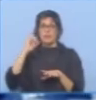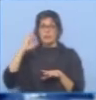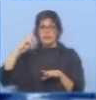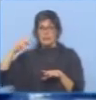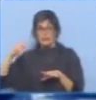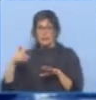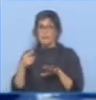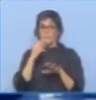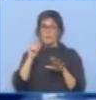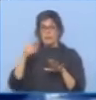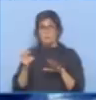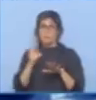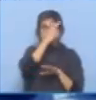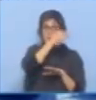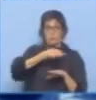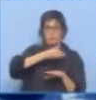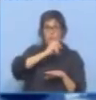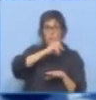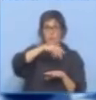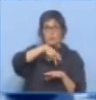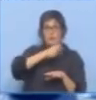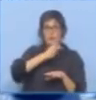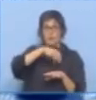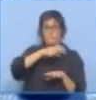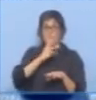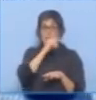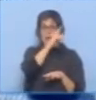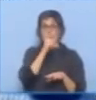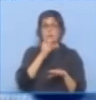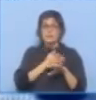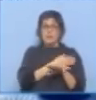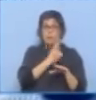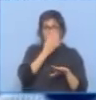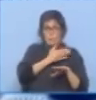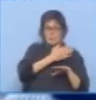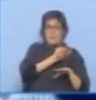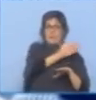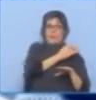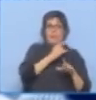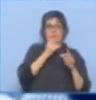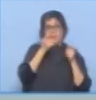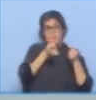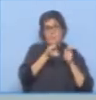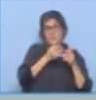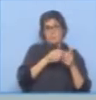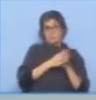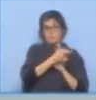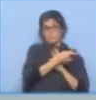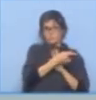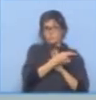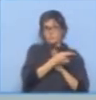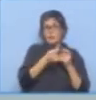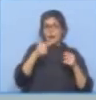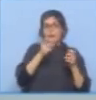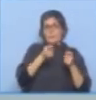chegar ao Panamá e estão lá durante uma semana a fazer a pré-jornada, portanto... Trata-se de uma experiência numa diocese. Numa diocese,